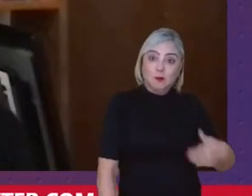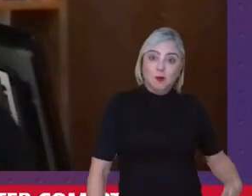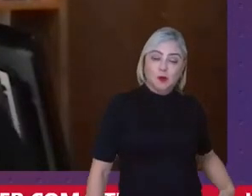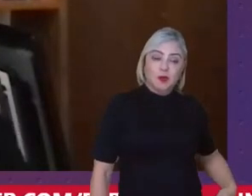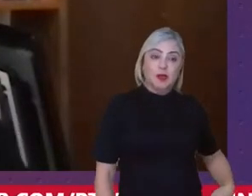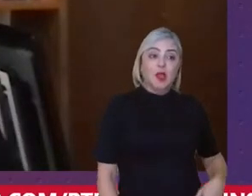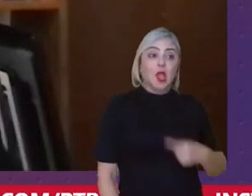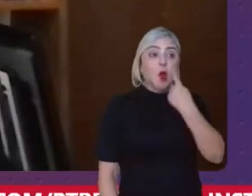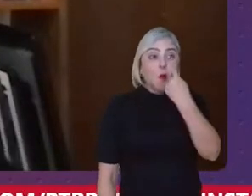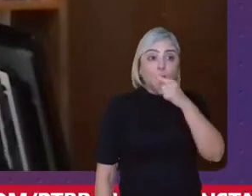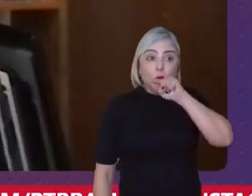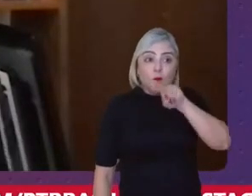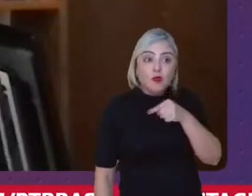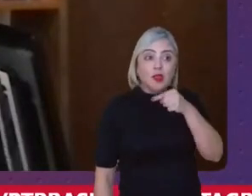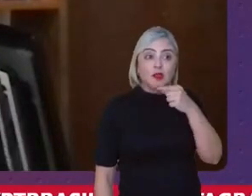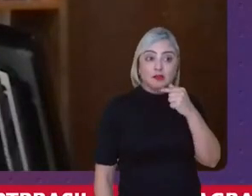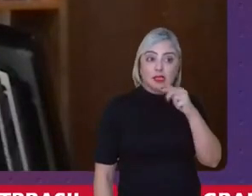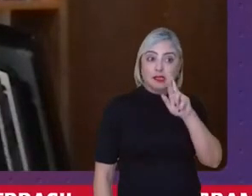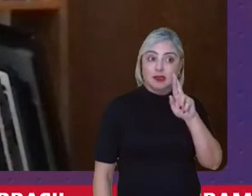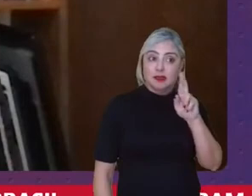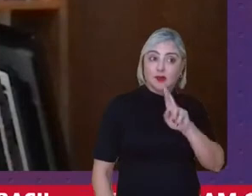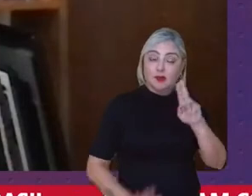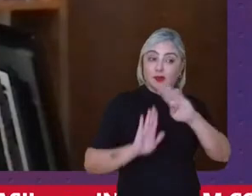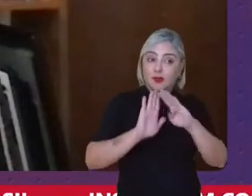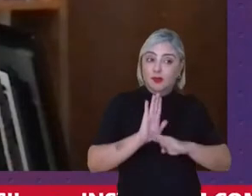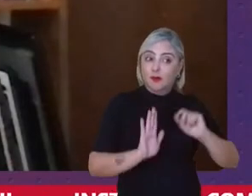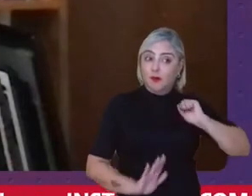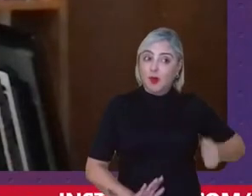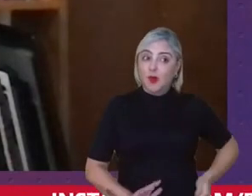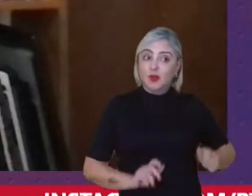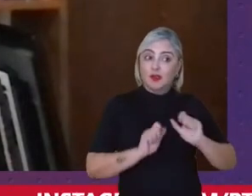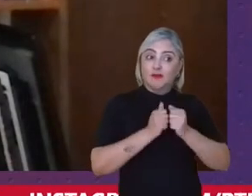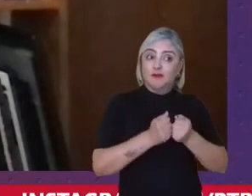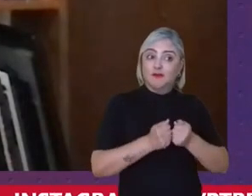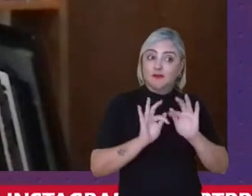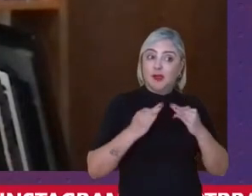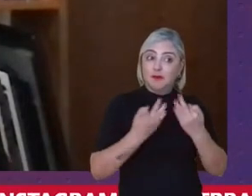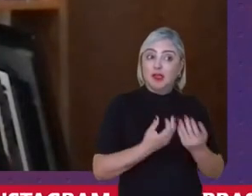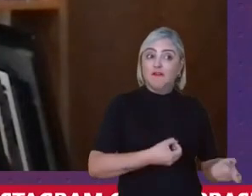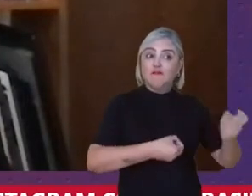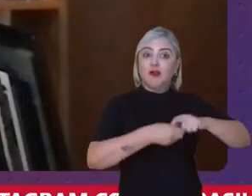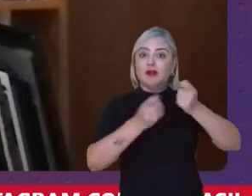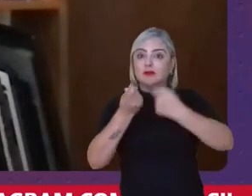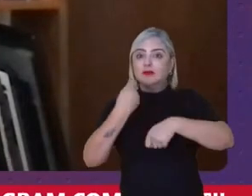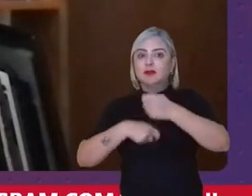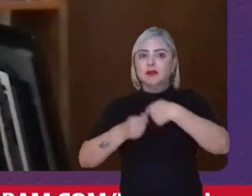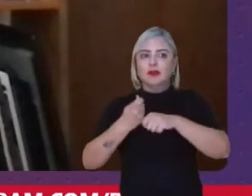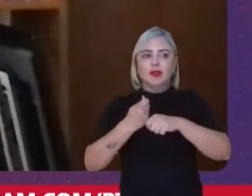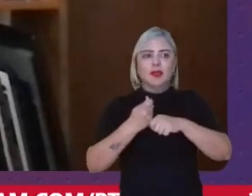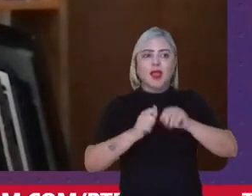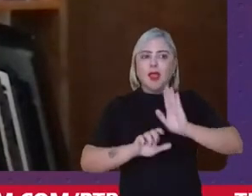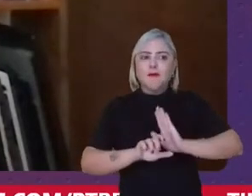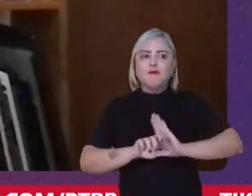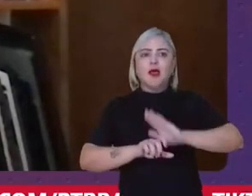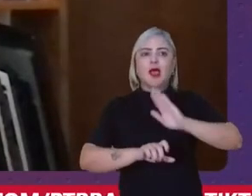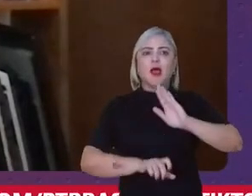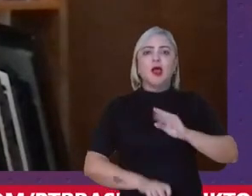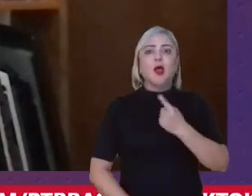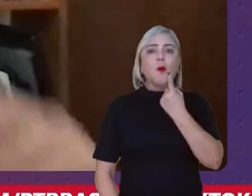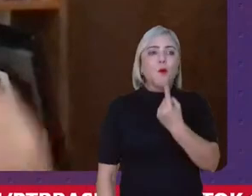gente gasta R$1 no Bolsa Família, retorna para a economia mais do que R$1,